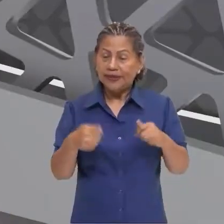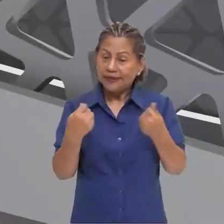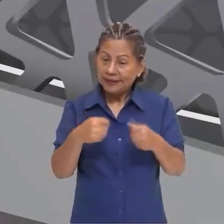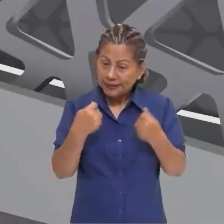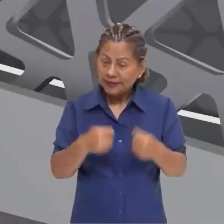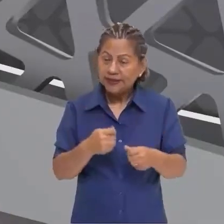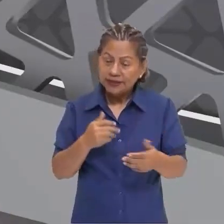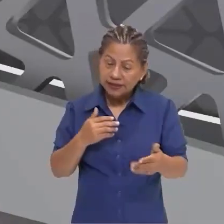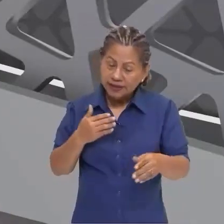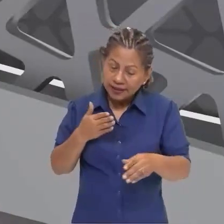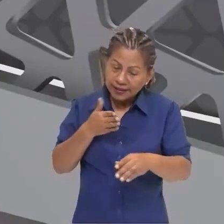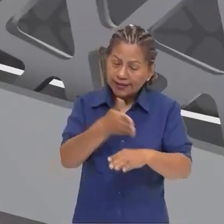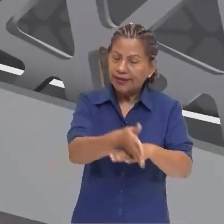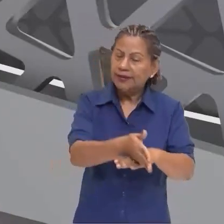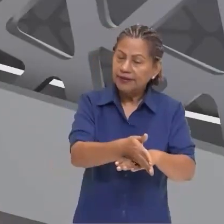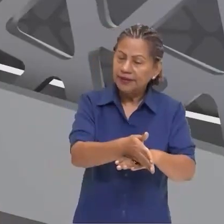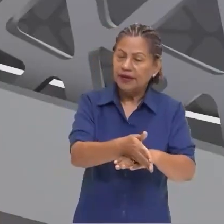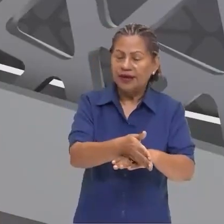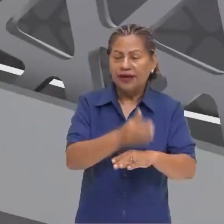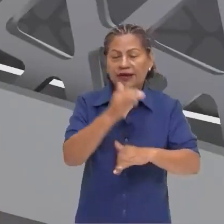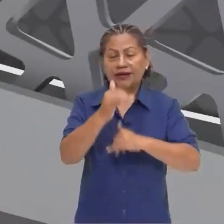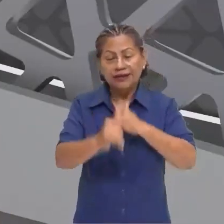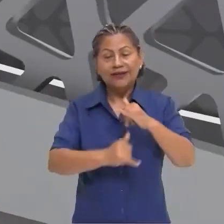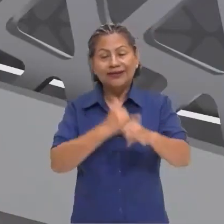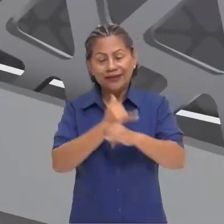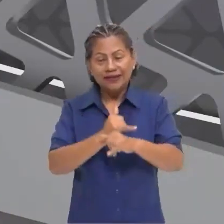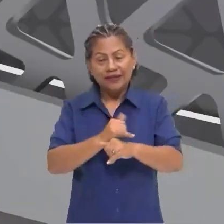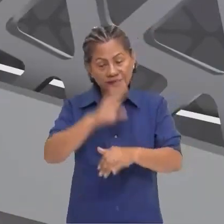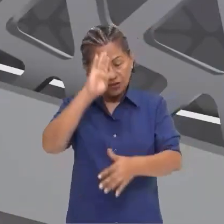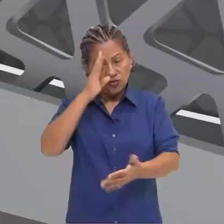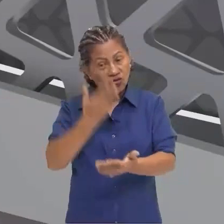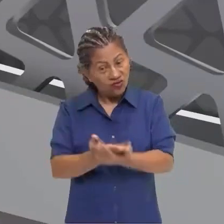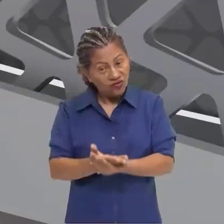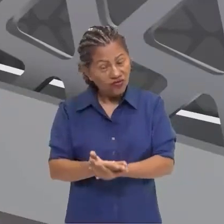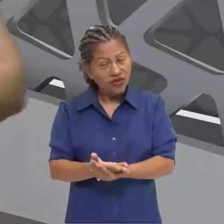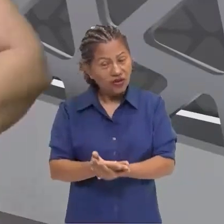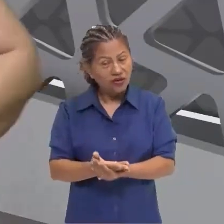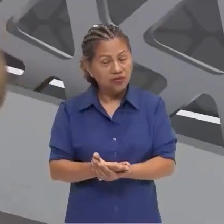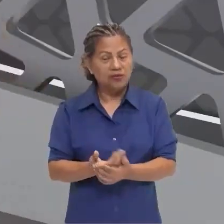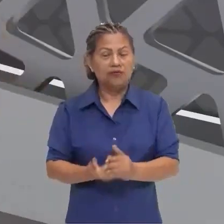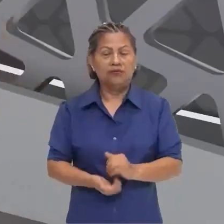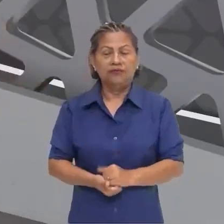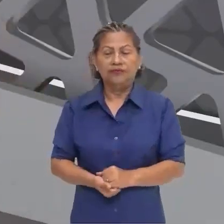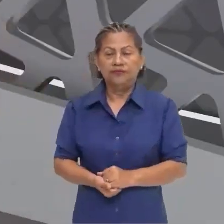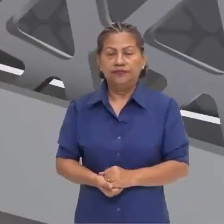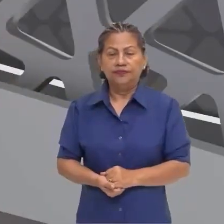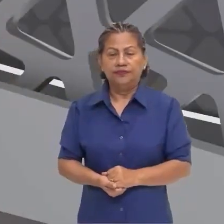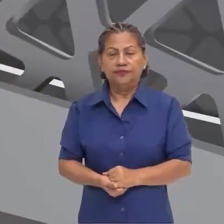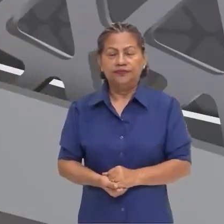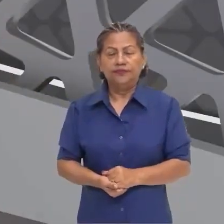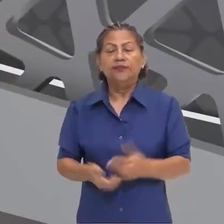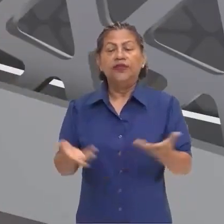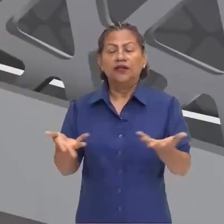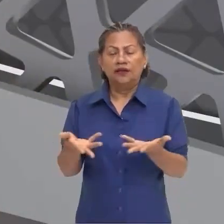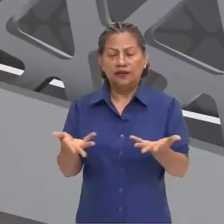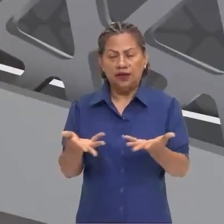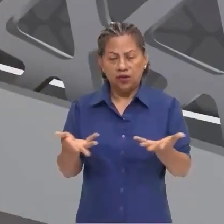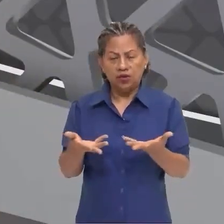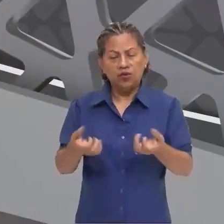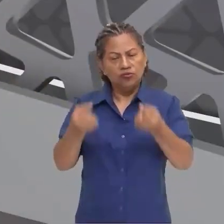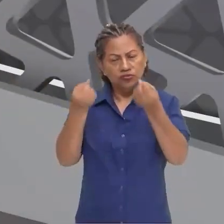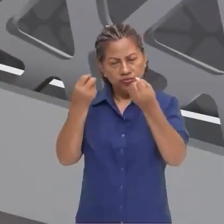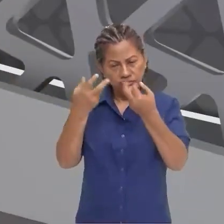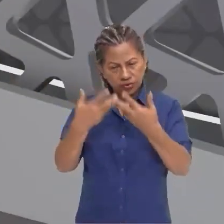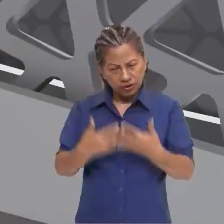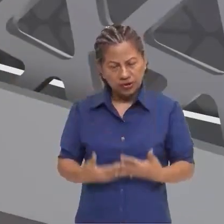e aproveitar o conhecimento que está ali sendo oferecido de graça para a gente, tá? Voltando ao nosso ponto, que eu falei,